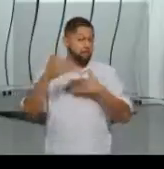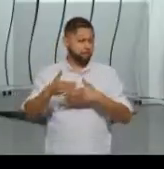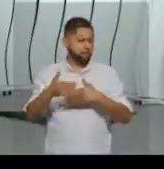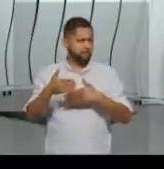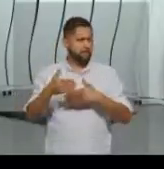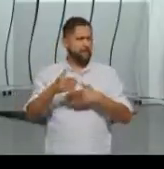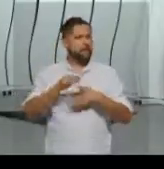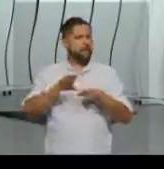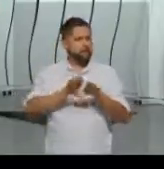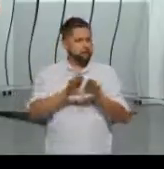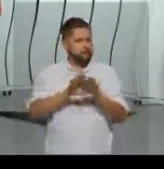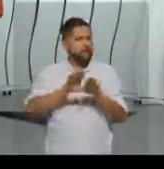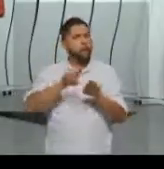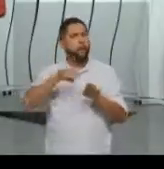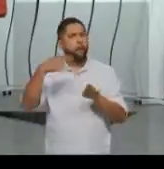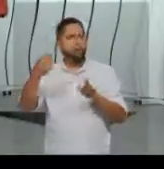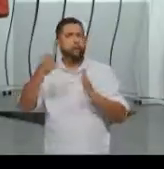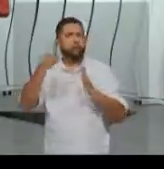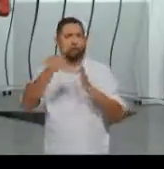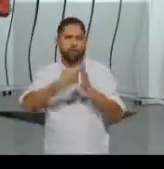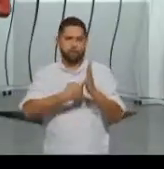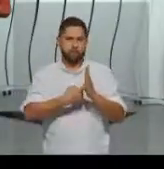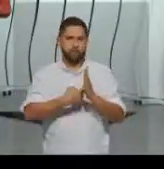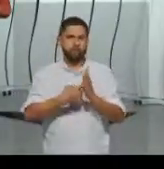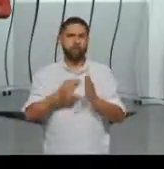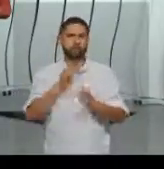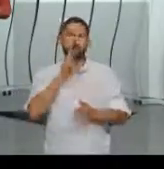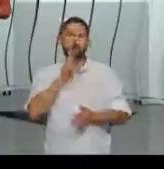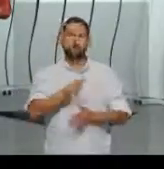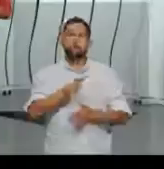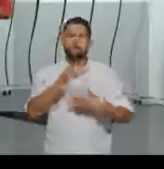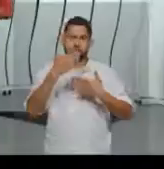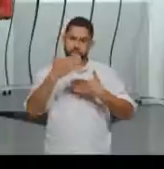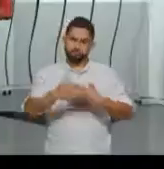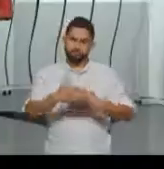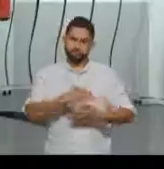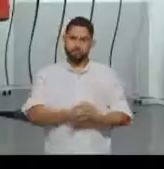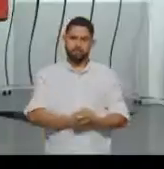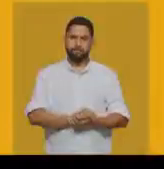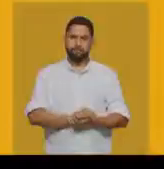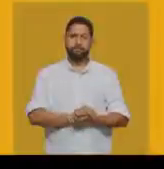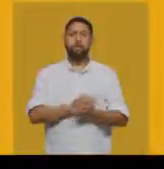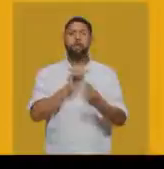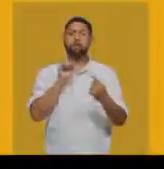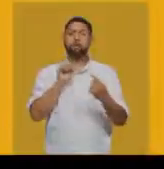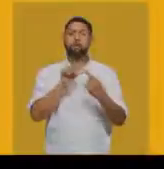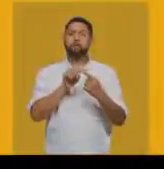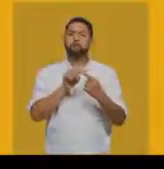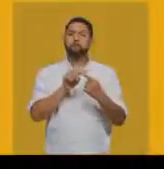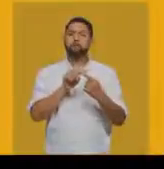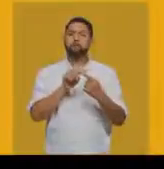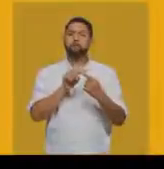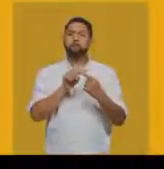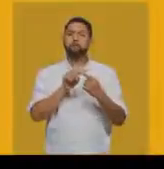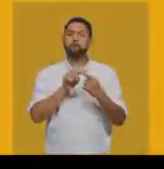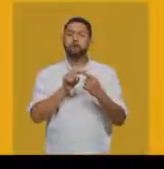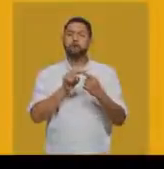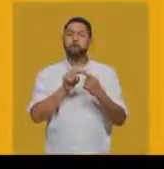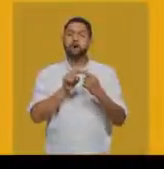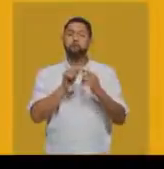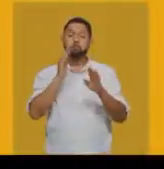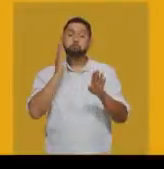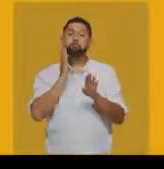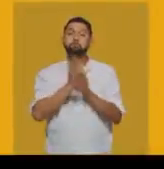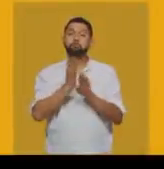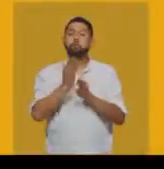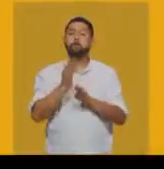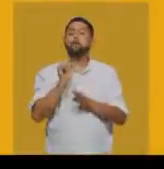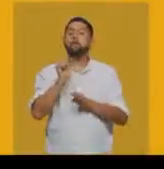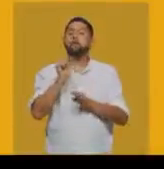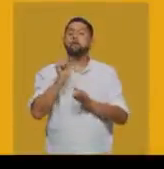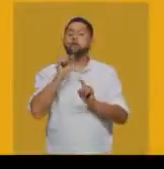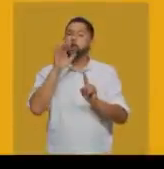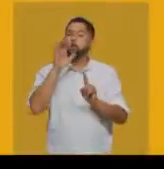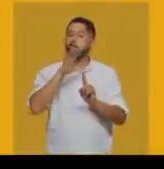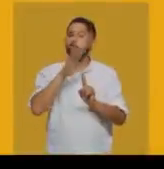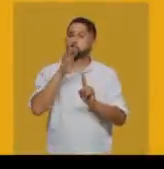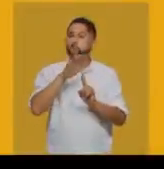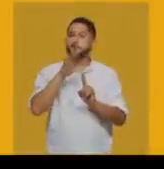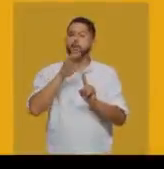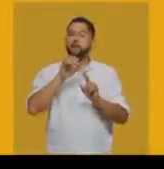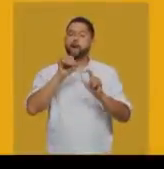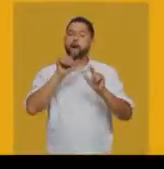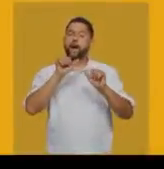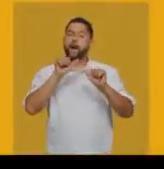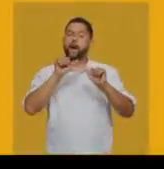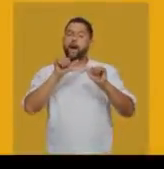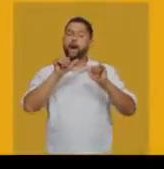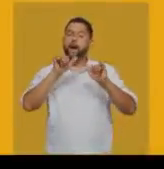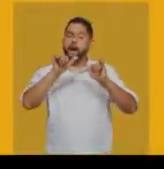concursos, tá bom? Então, hoje, nosso objetivo vai ser justamente identificar quais são esses fatores que afetam as nossas